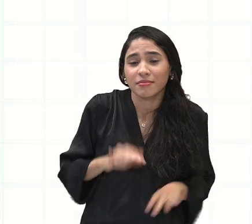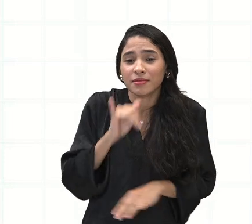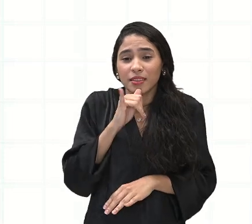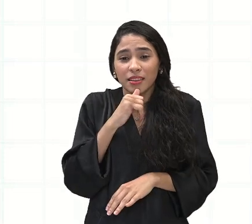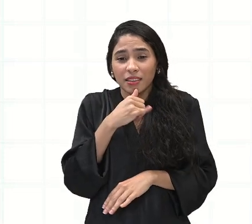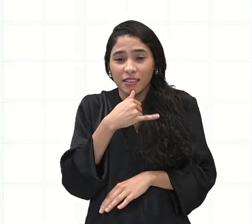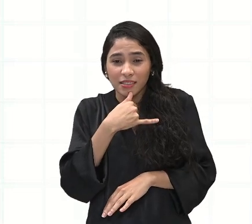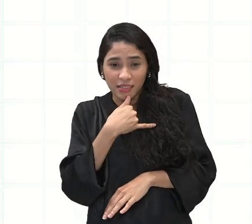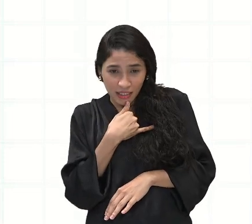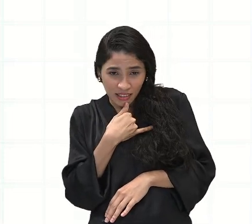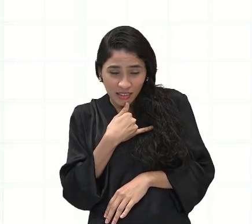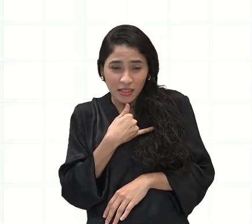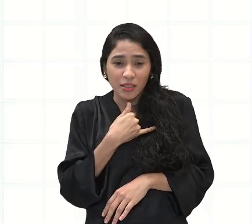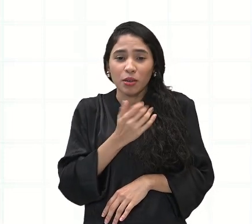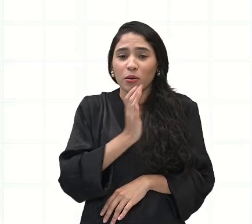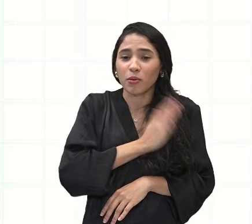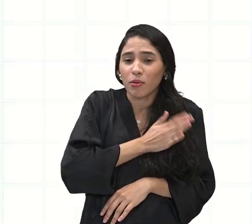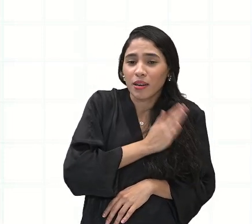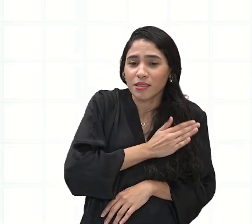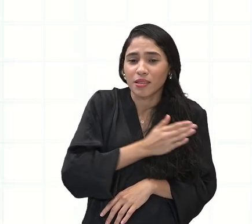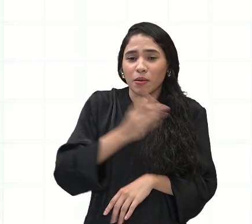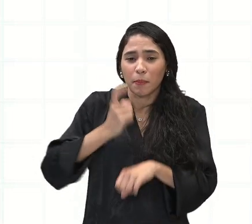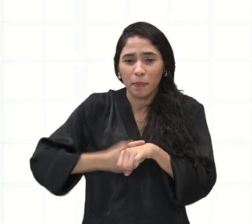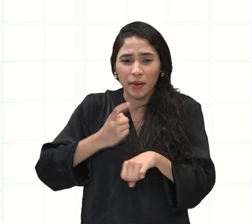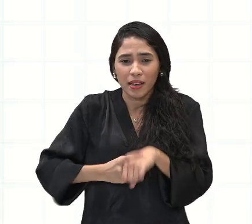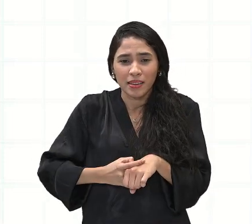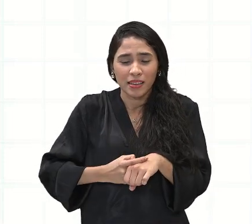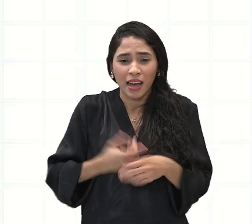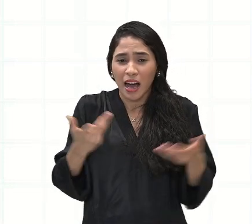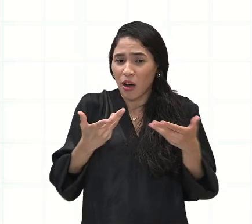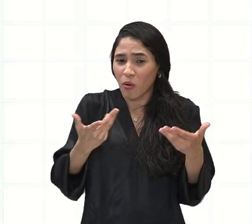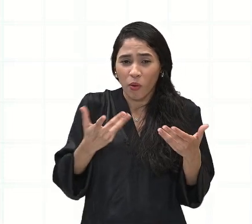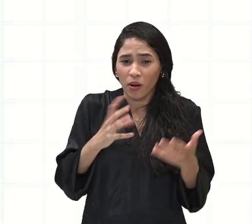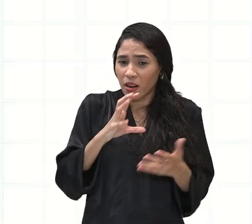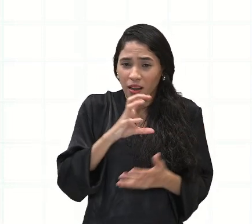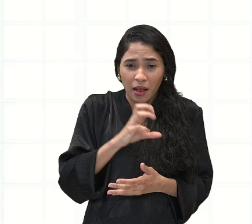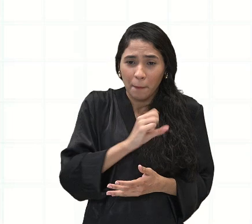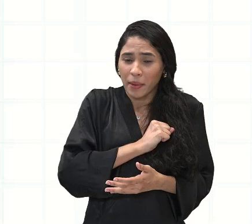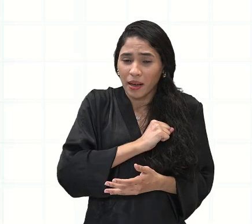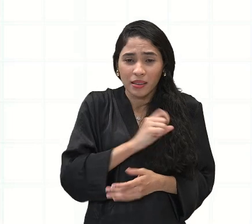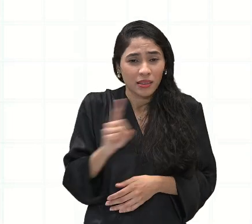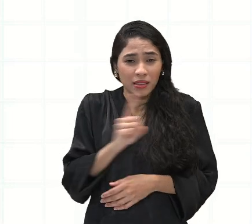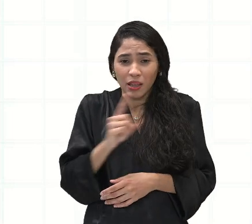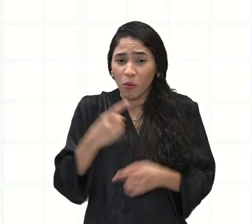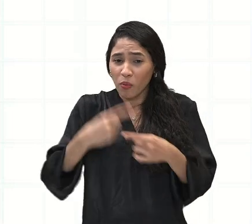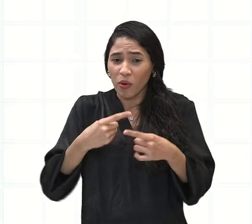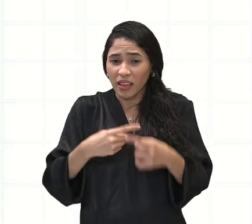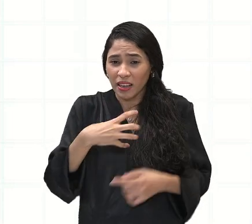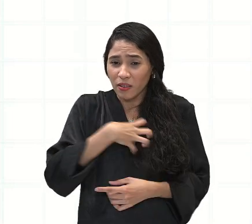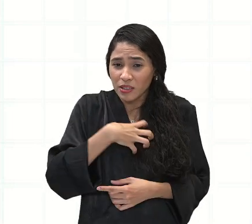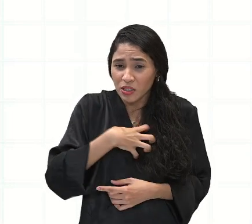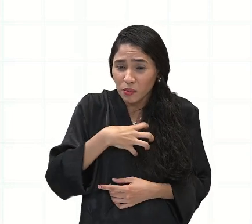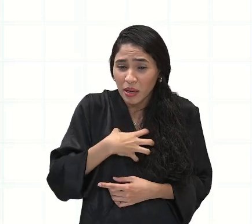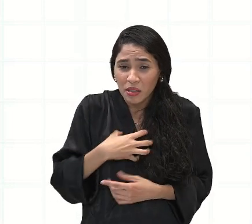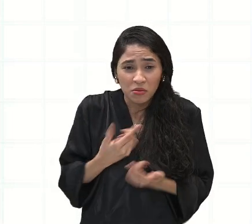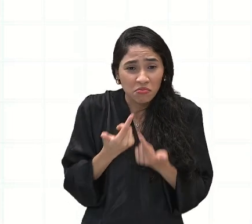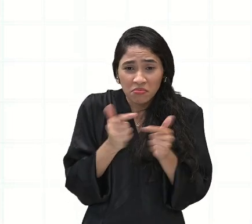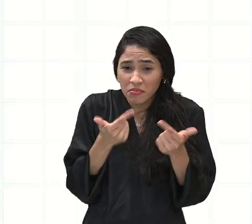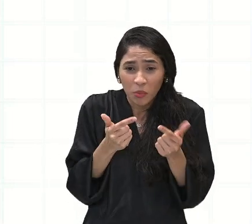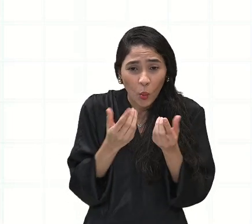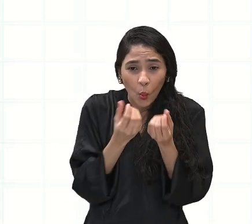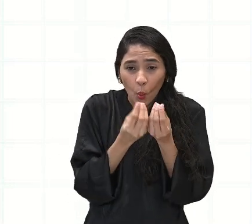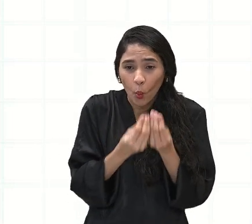um coração de pedra. E agora eu não posso amar vocês, porque eu não sinto mais nada.